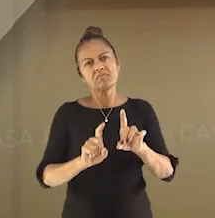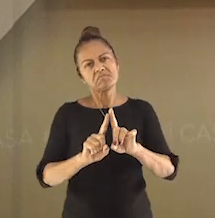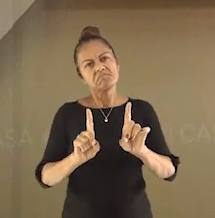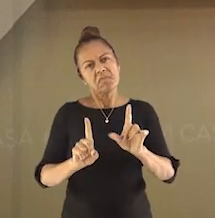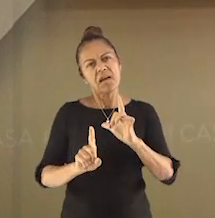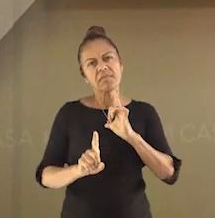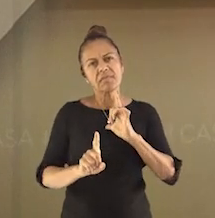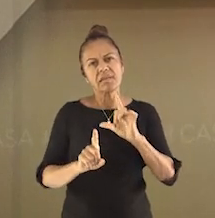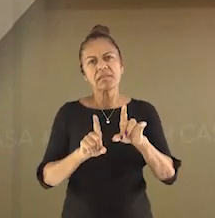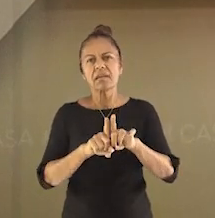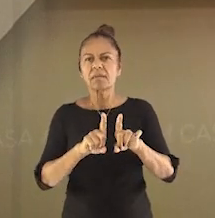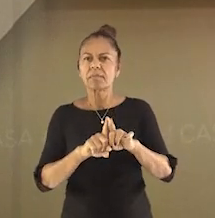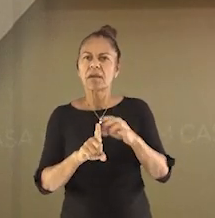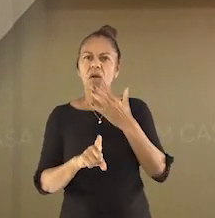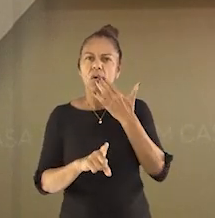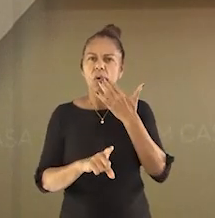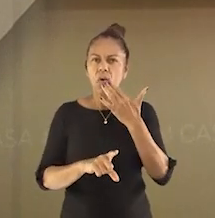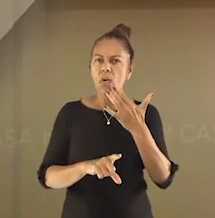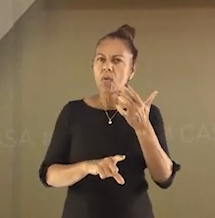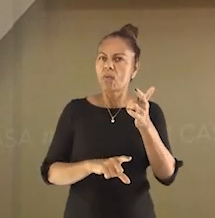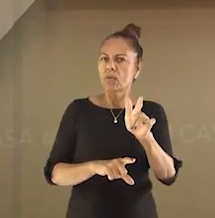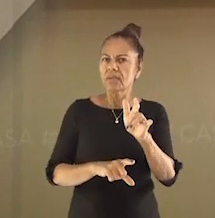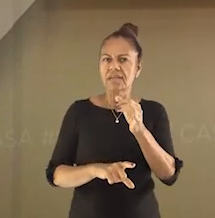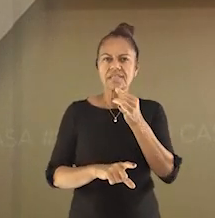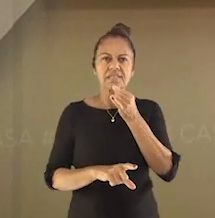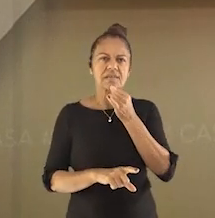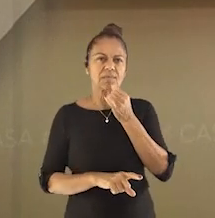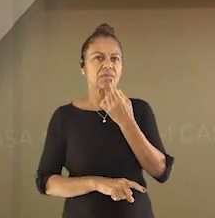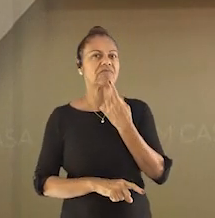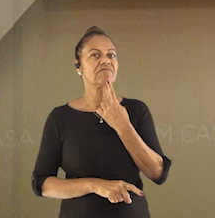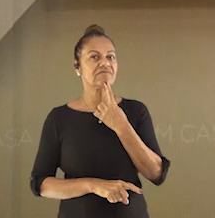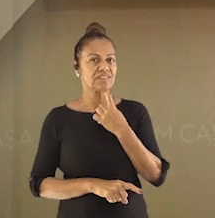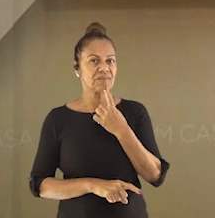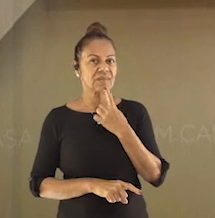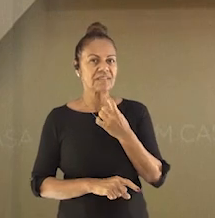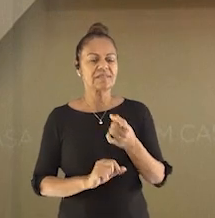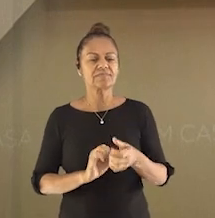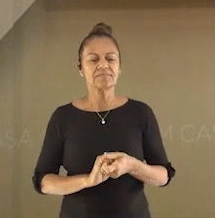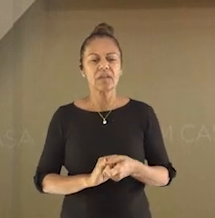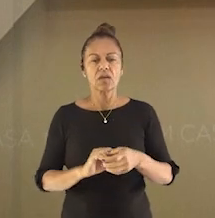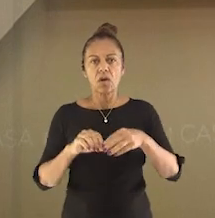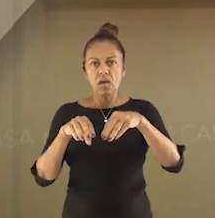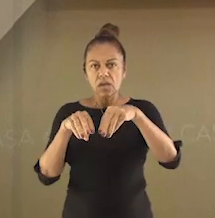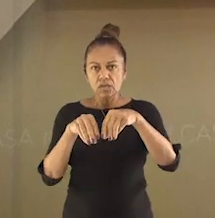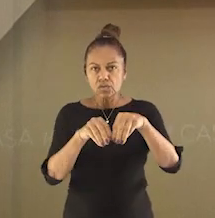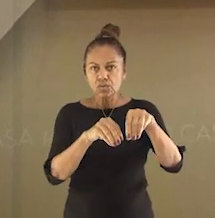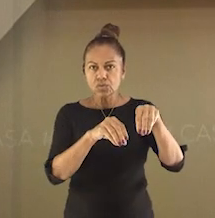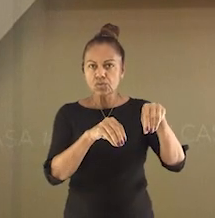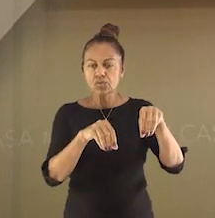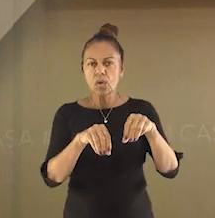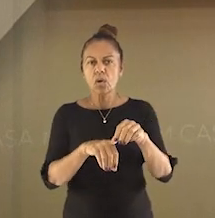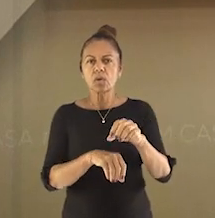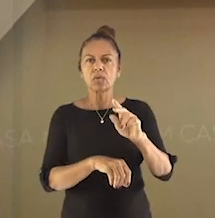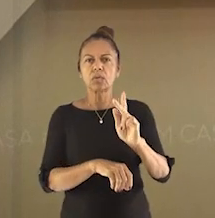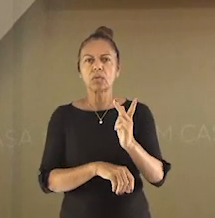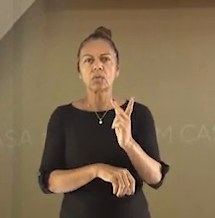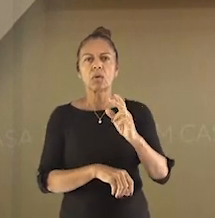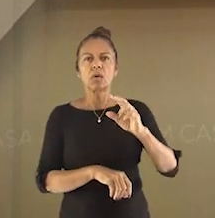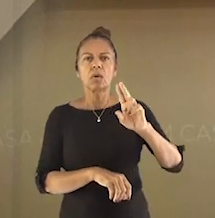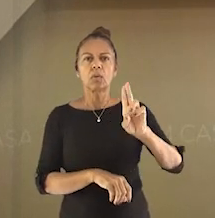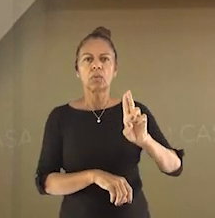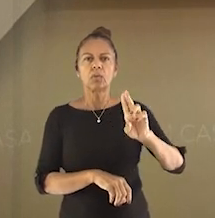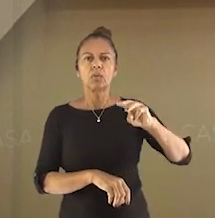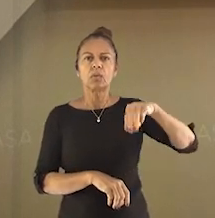é marrom, porém existem outras cores do solo argiloso, como a cor vermelha. Já